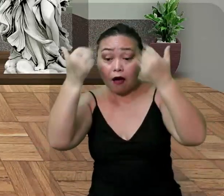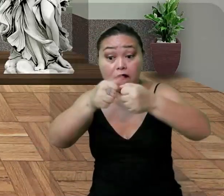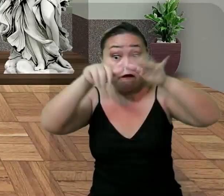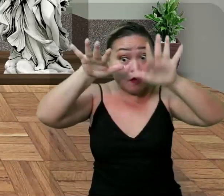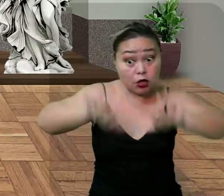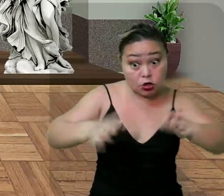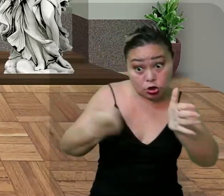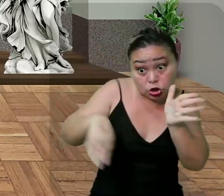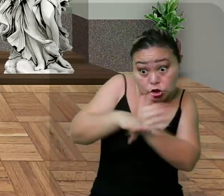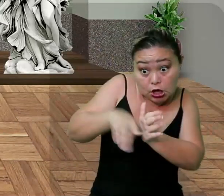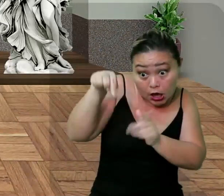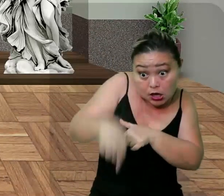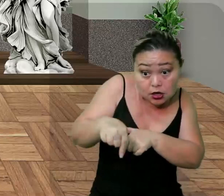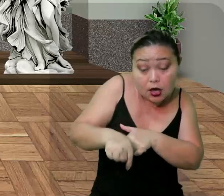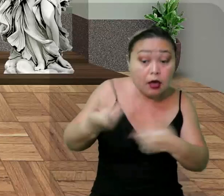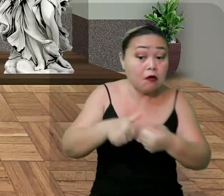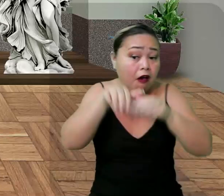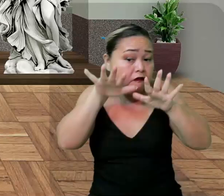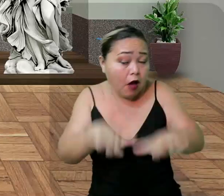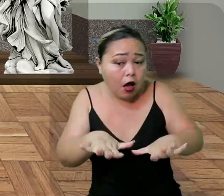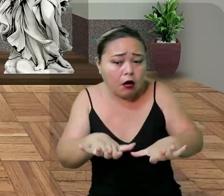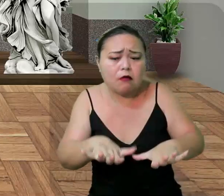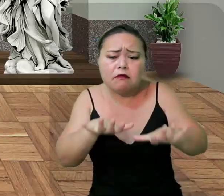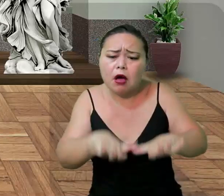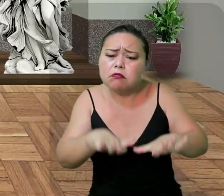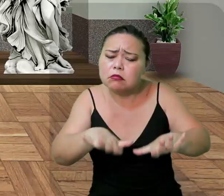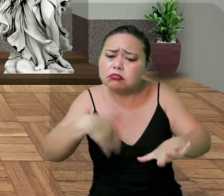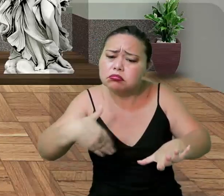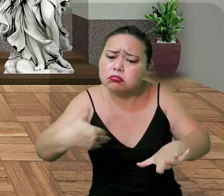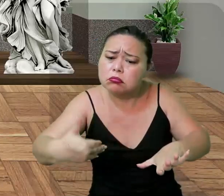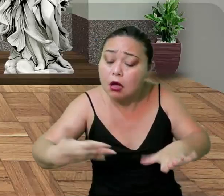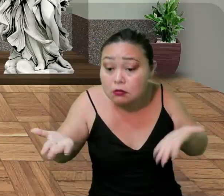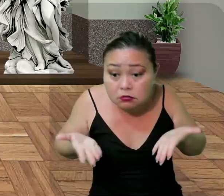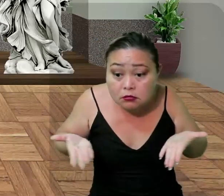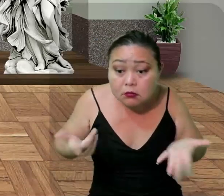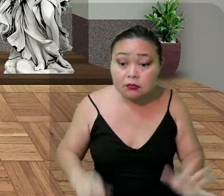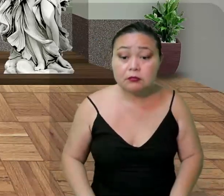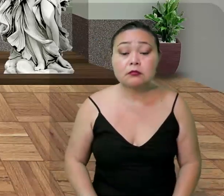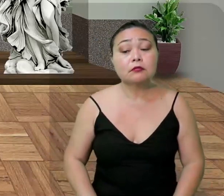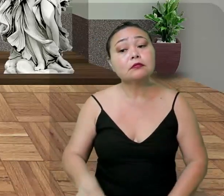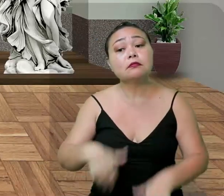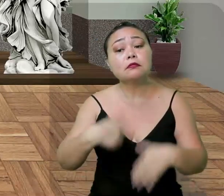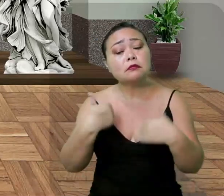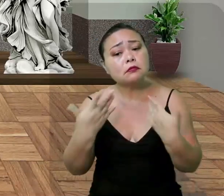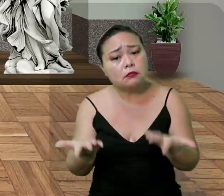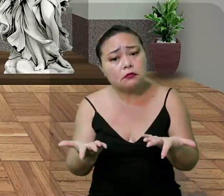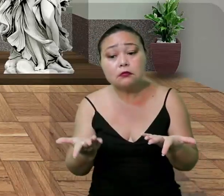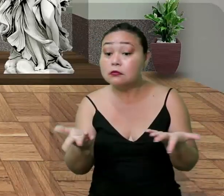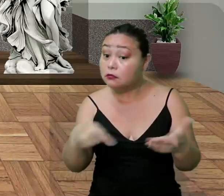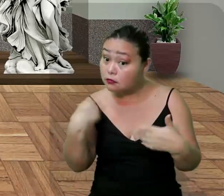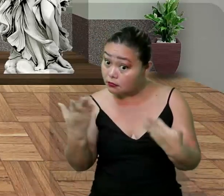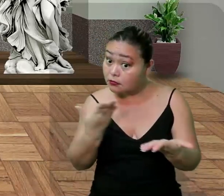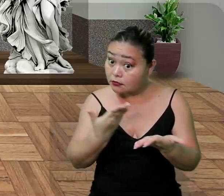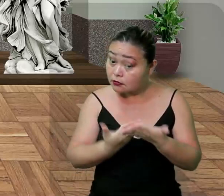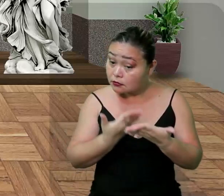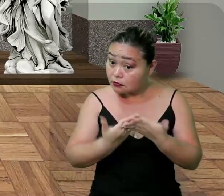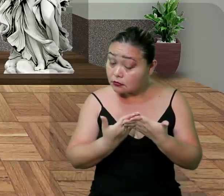instala e se perpetua até os dias atuais. Meus queridos, essa foi a nossa